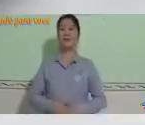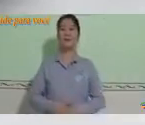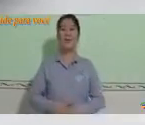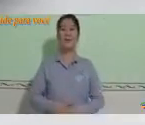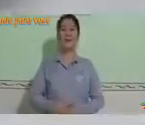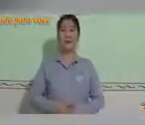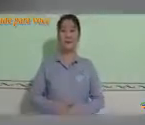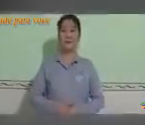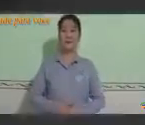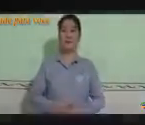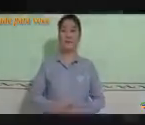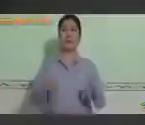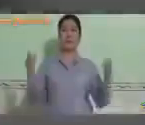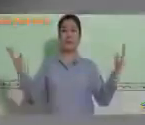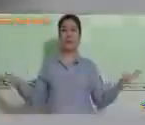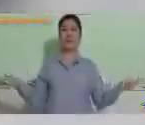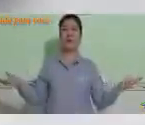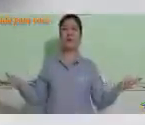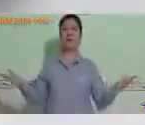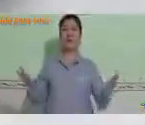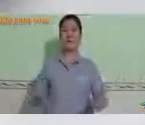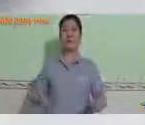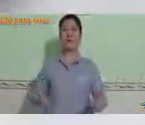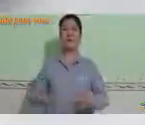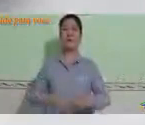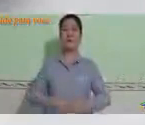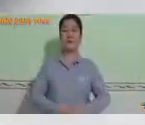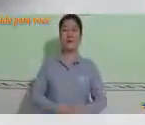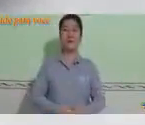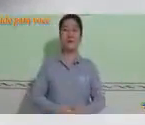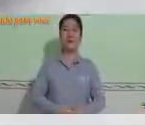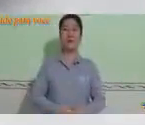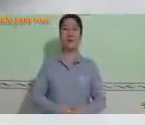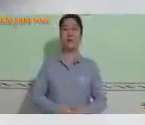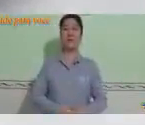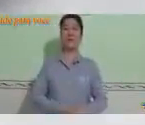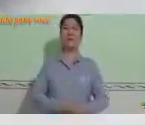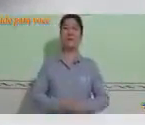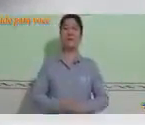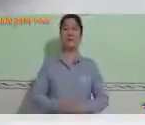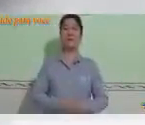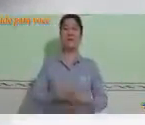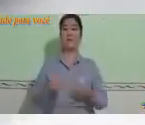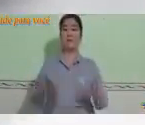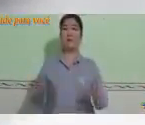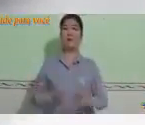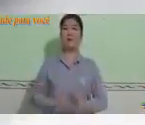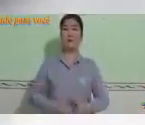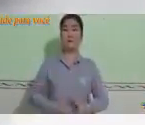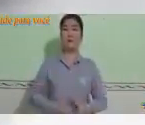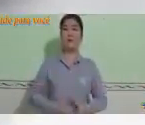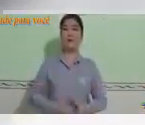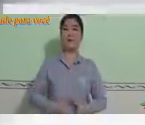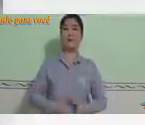O ciclo de vida do bicho geográfico começa quando animais domésticos ingerem alimentos contaminados como parasita, seja